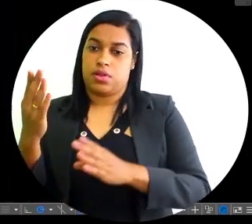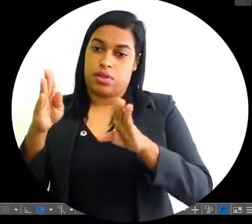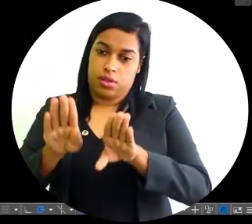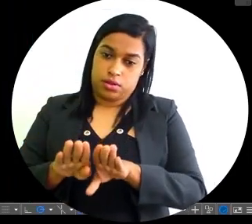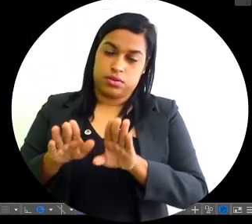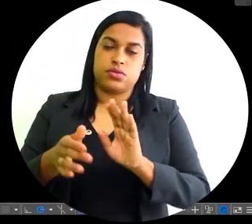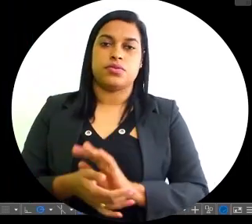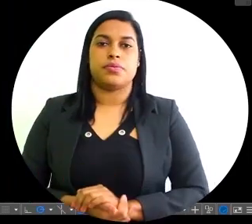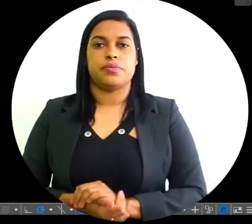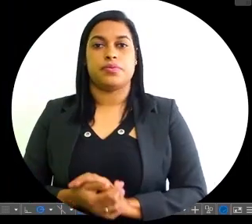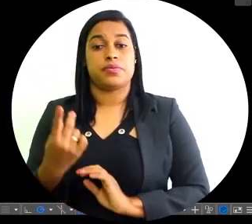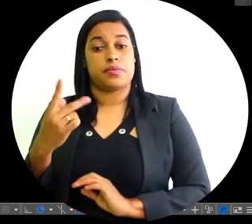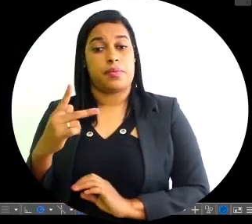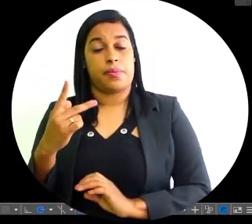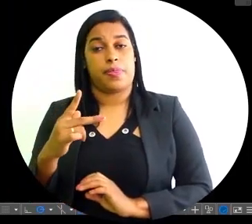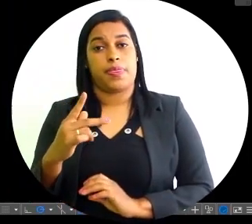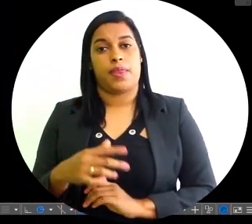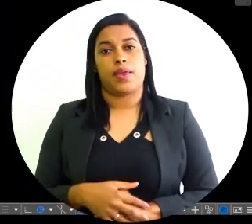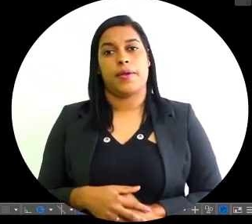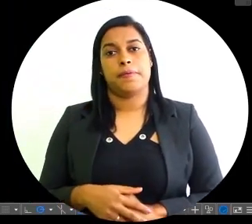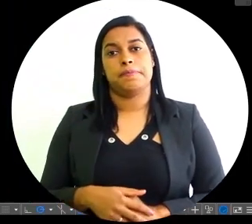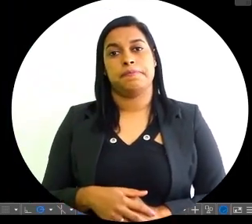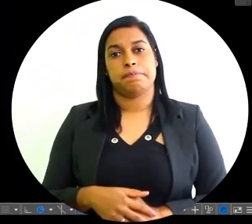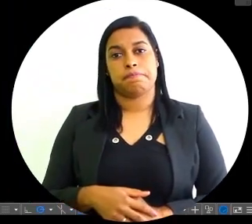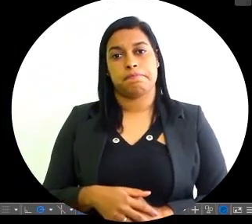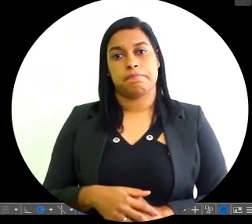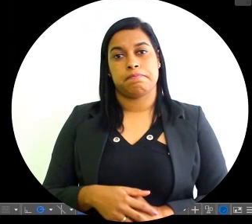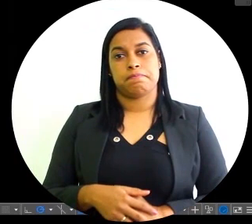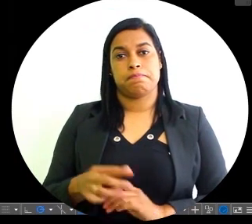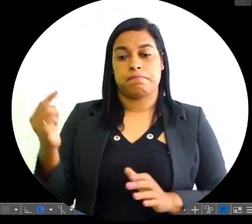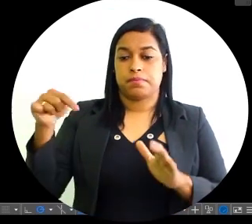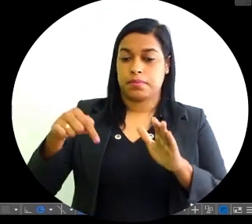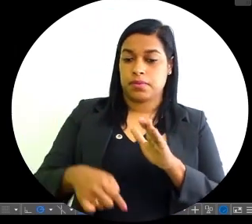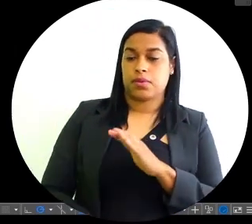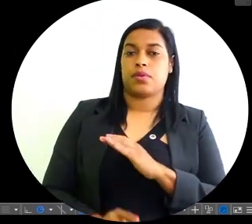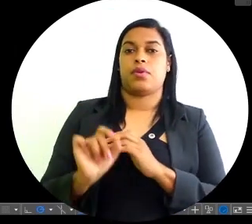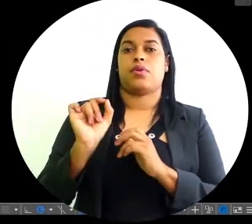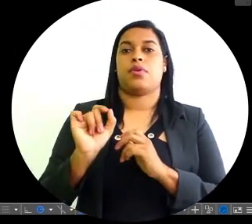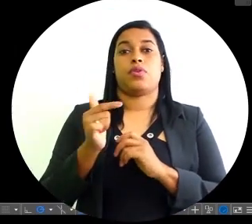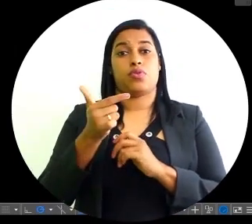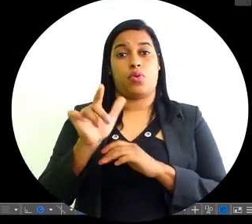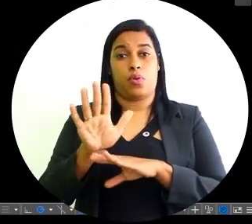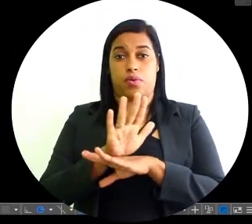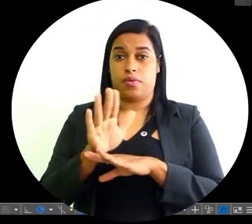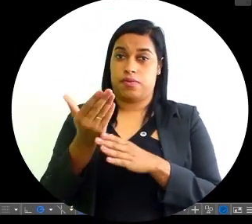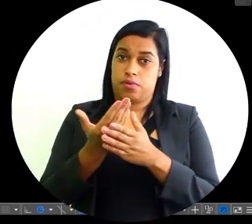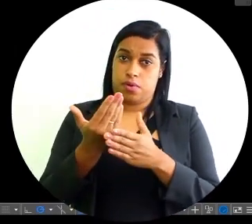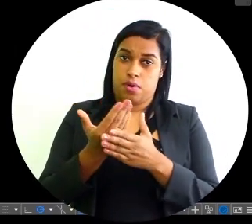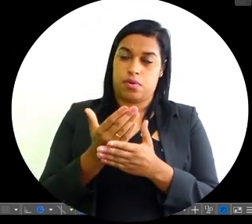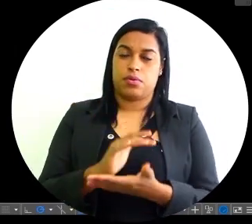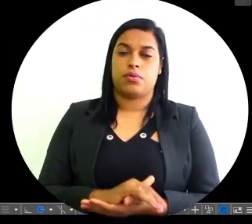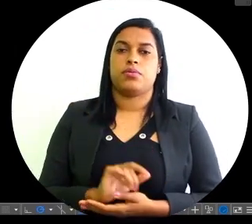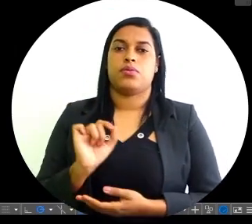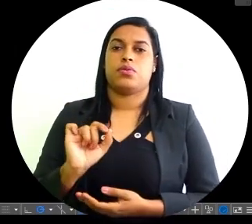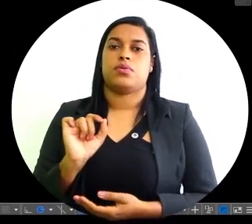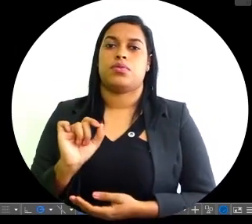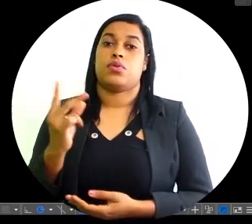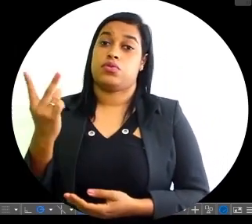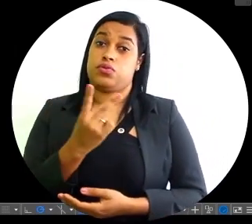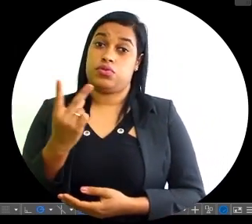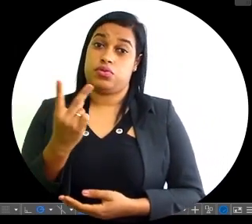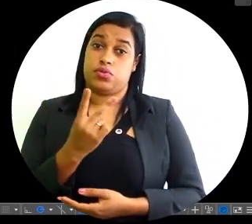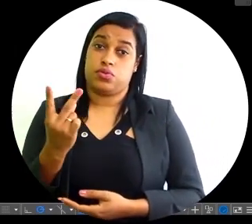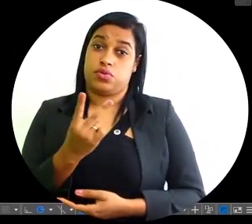Nesse caso, e depois eu vou me aprofundar nessa questão em outra videoaula, ambos os componentes que